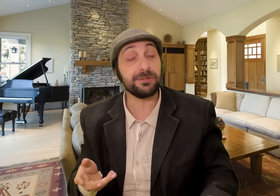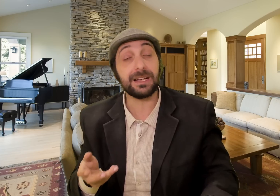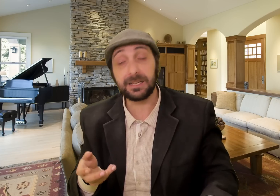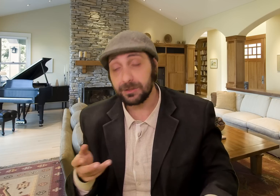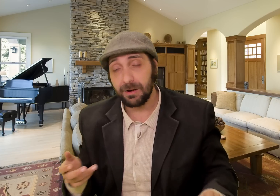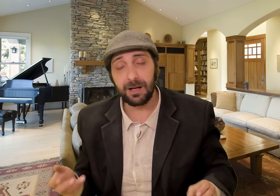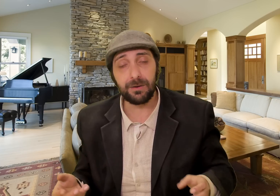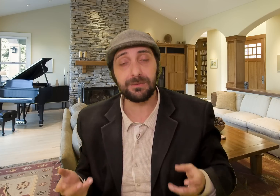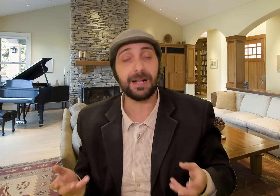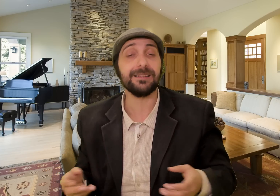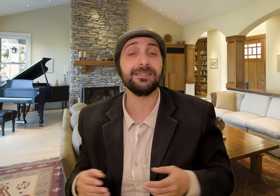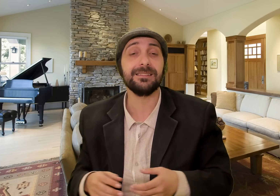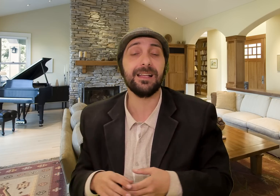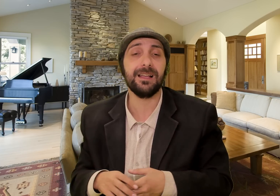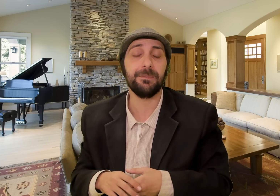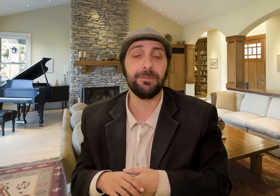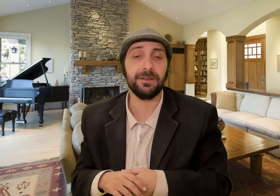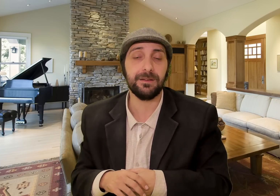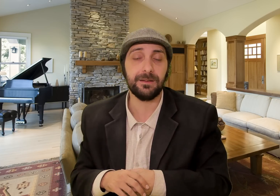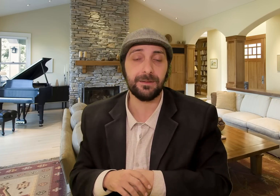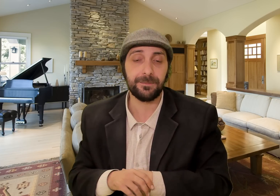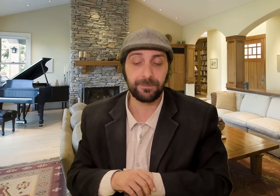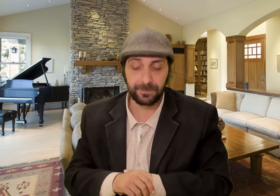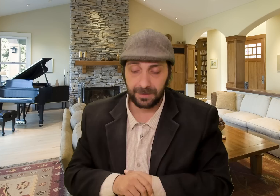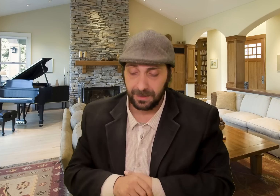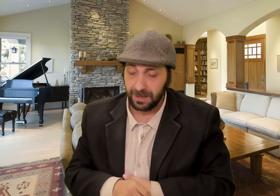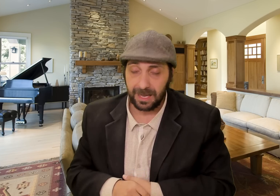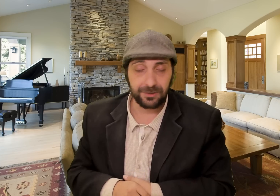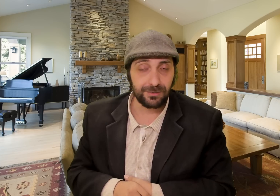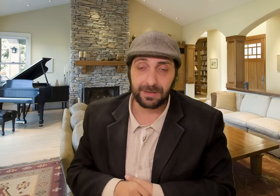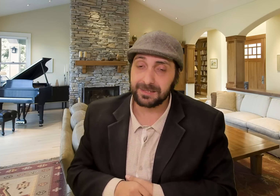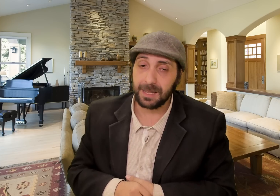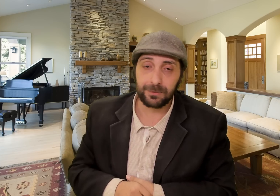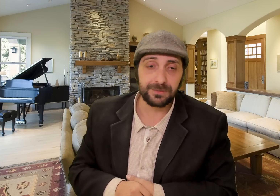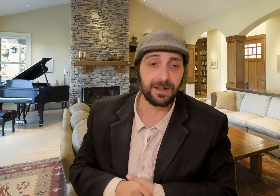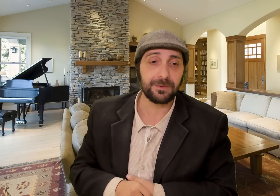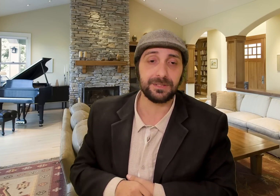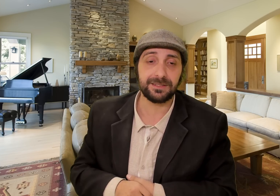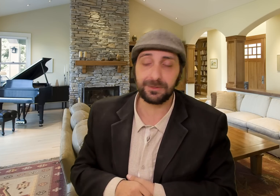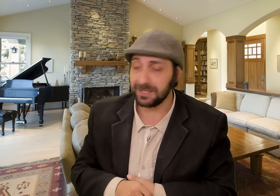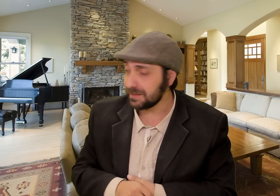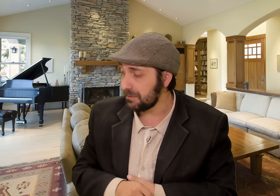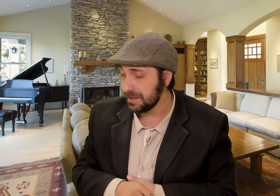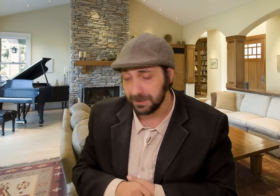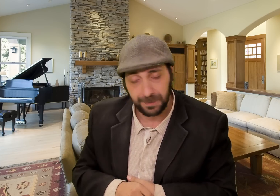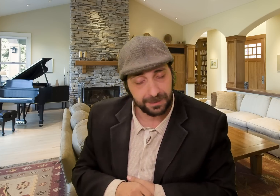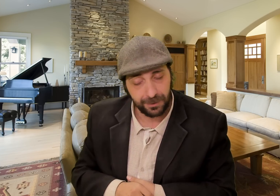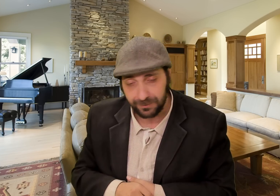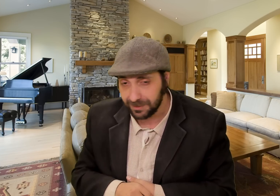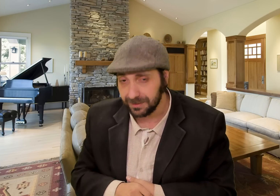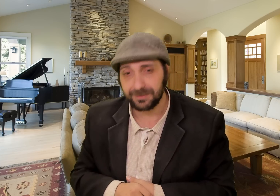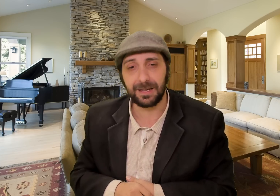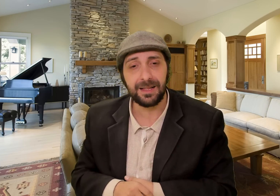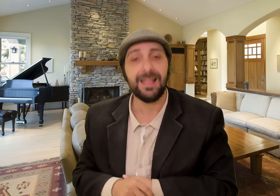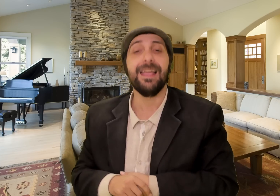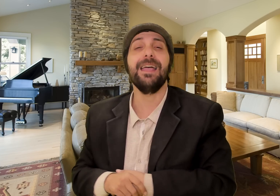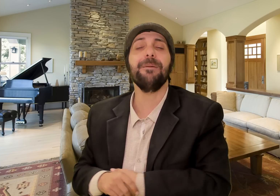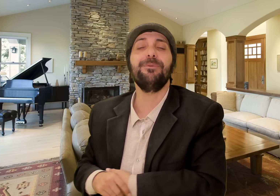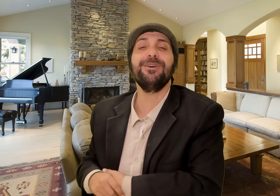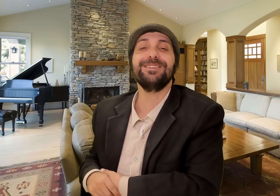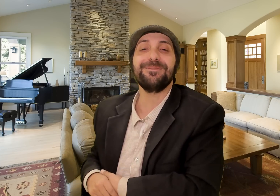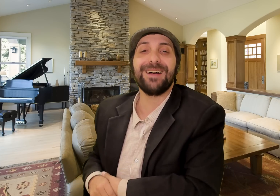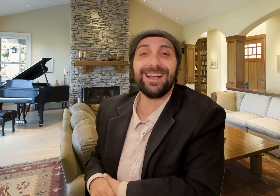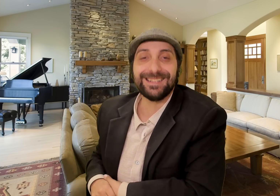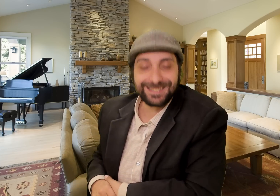desejo sabe aquele pessoal sabe a gente nunca sabe quando isso vai acontecer eu sei que tá velho essa piada mas não cansa